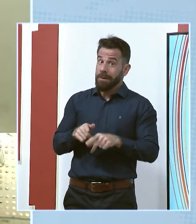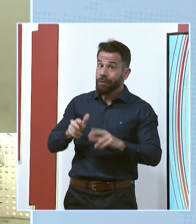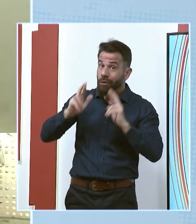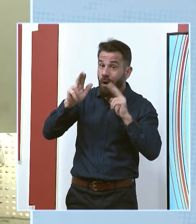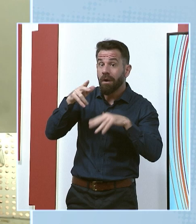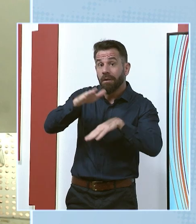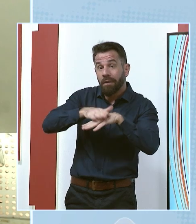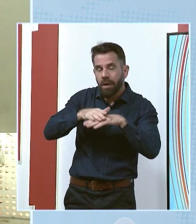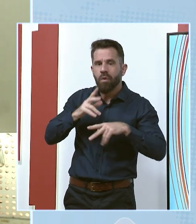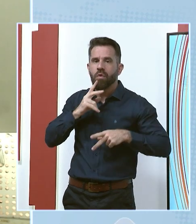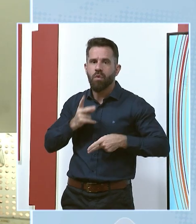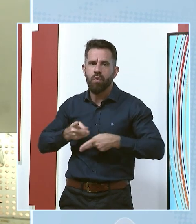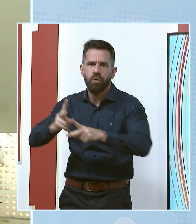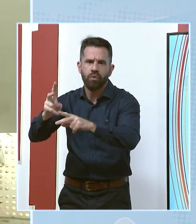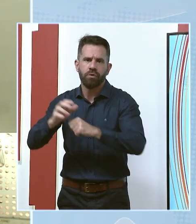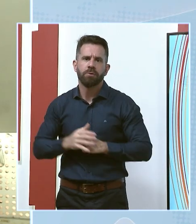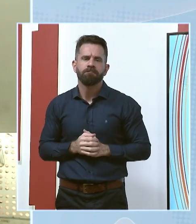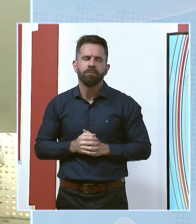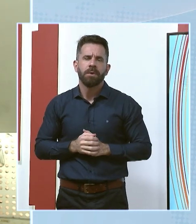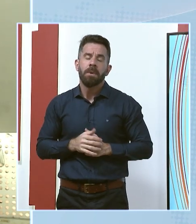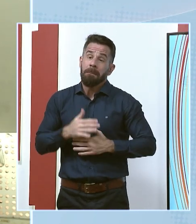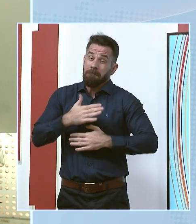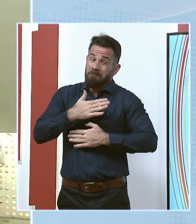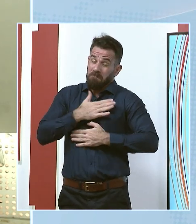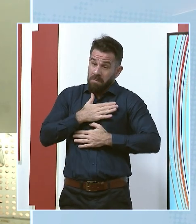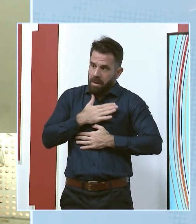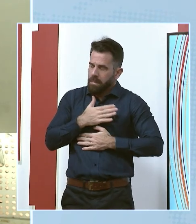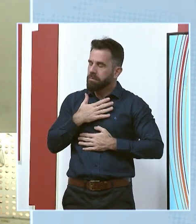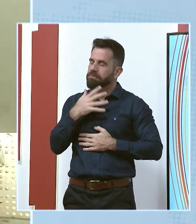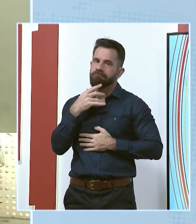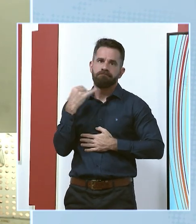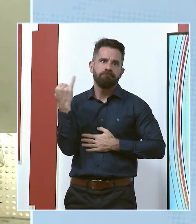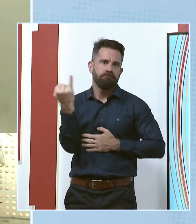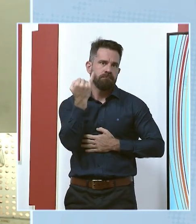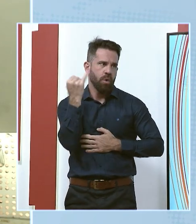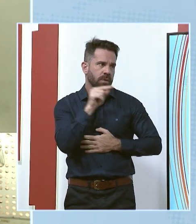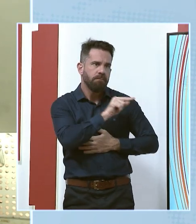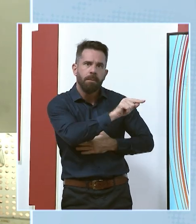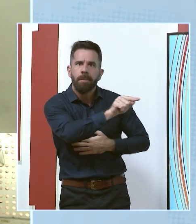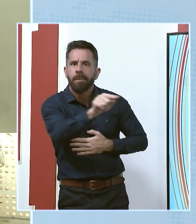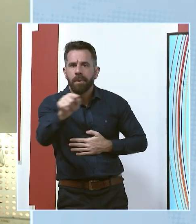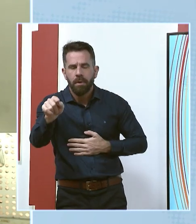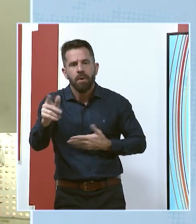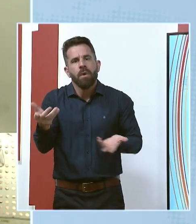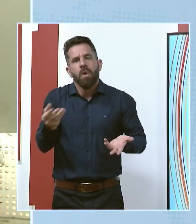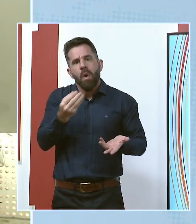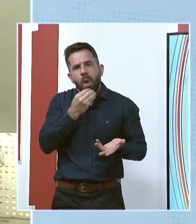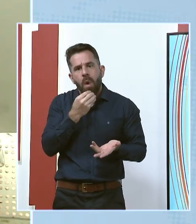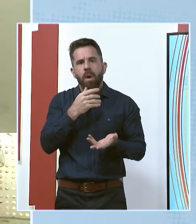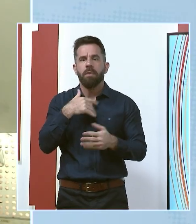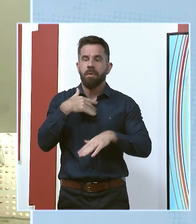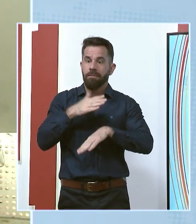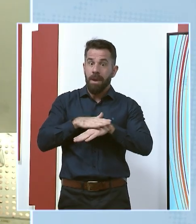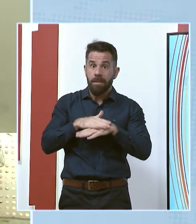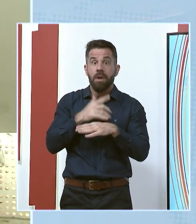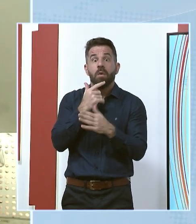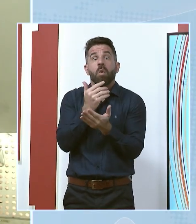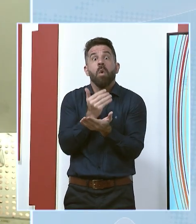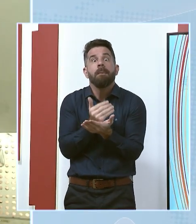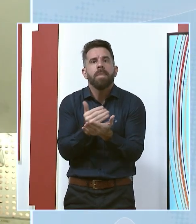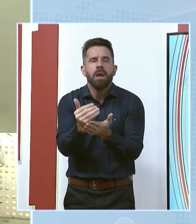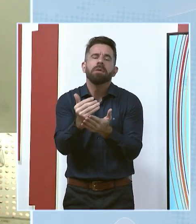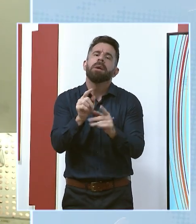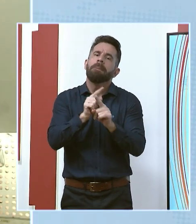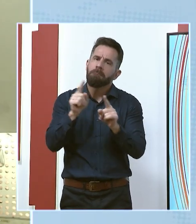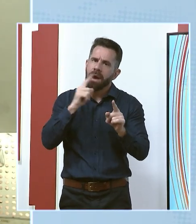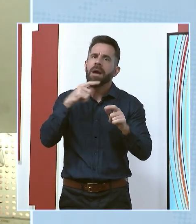na continuação da estadia de alguns jovens, mas, claro, foi o começo para mim. Tem que continuar avançando cada